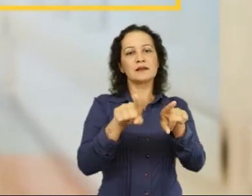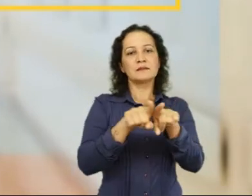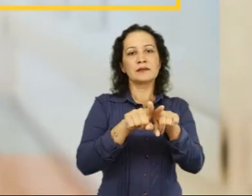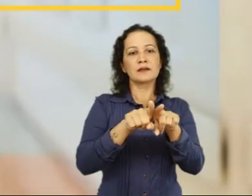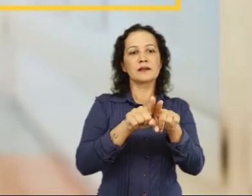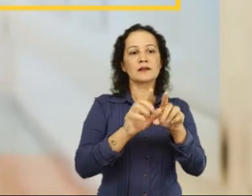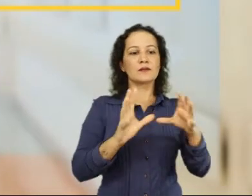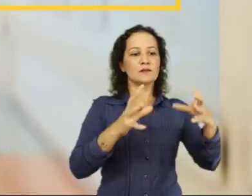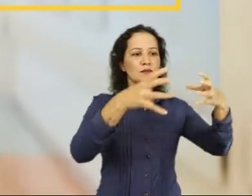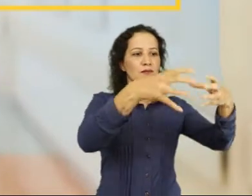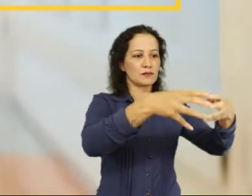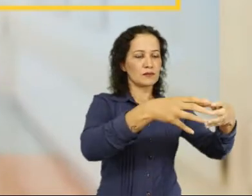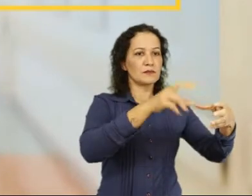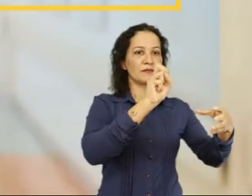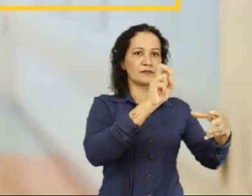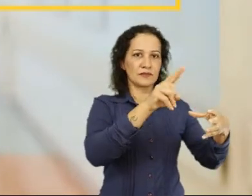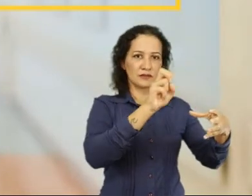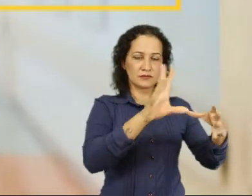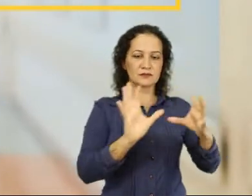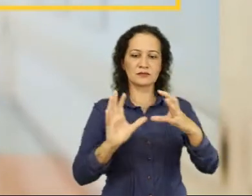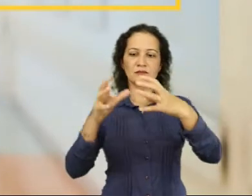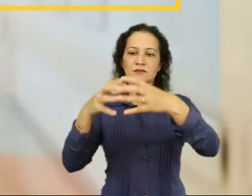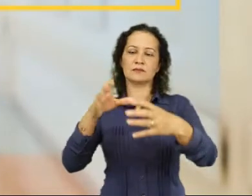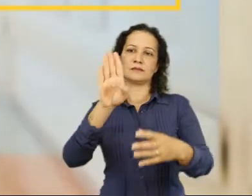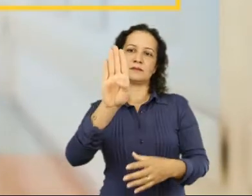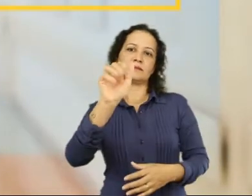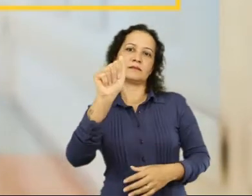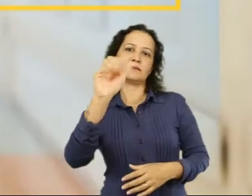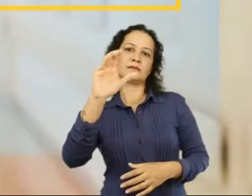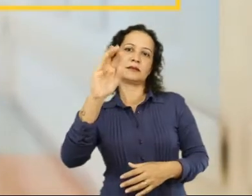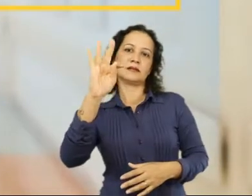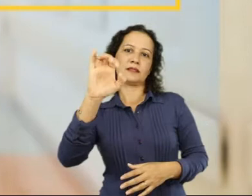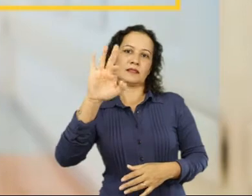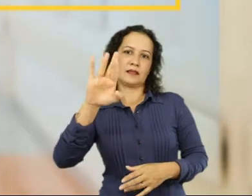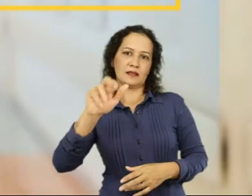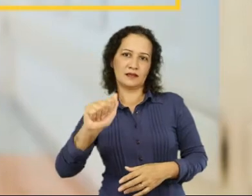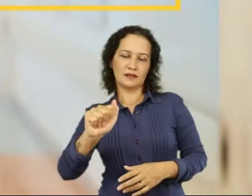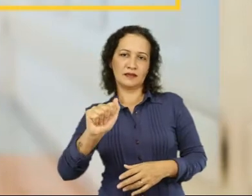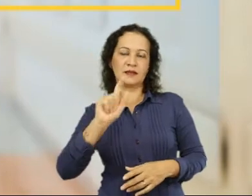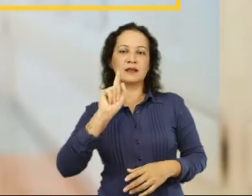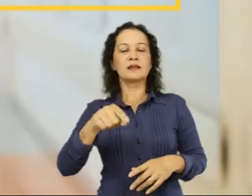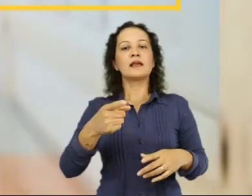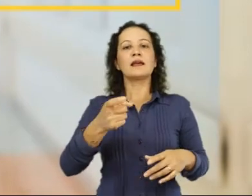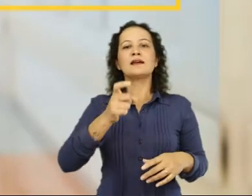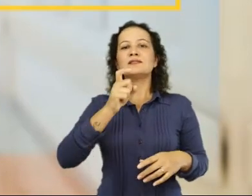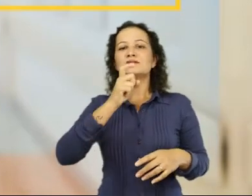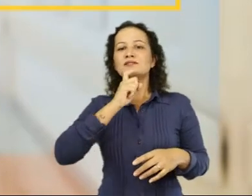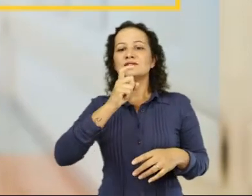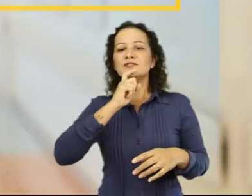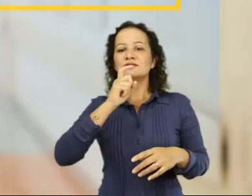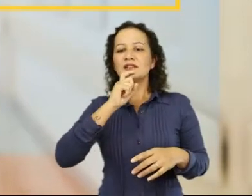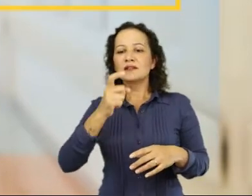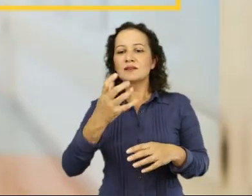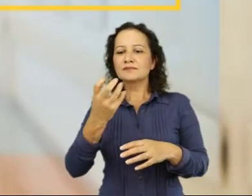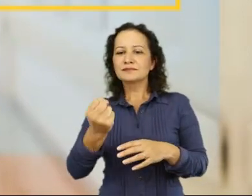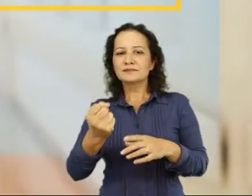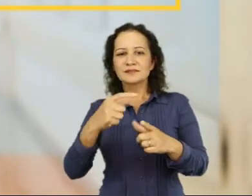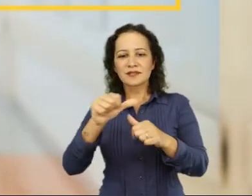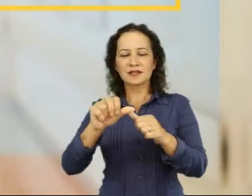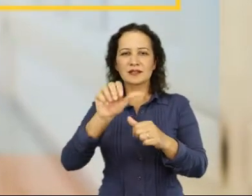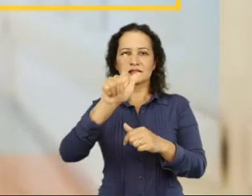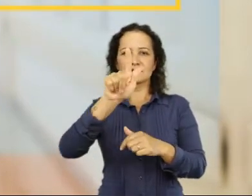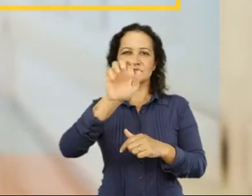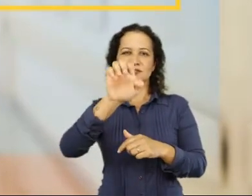virais e outra para vacinas bacterianas, com gelo reciclável, que chamamos de Gelox na prática, e também